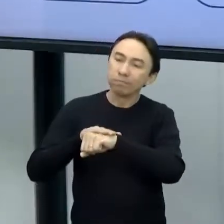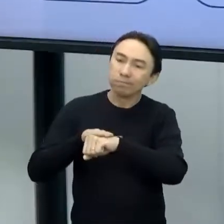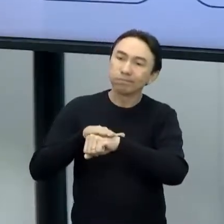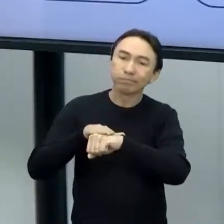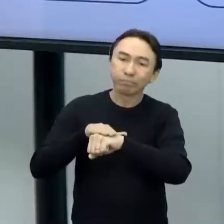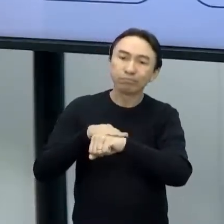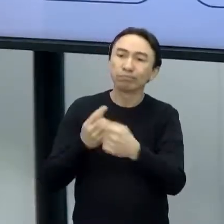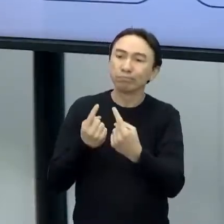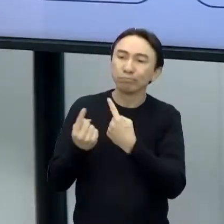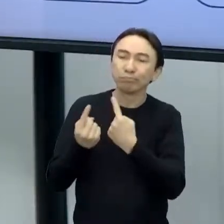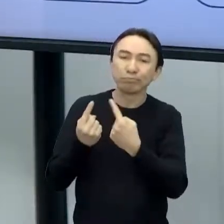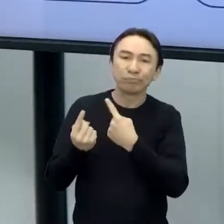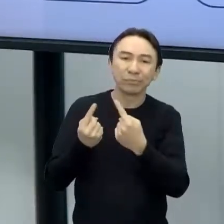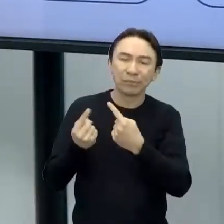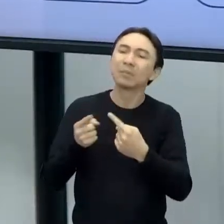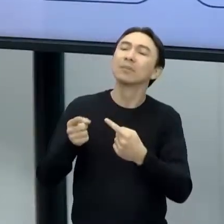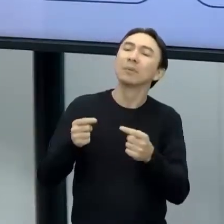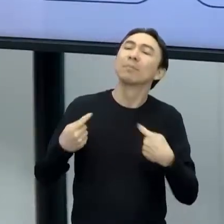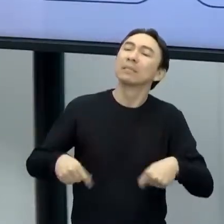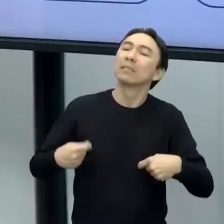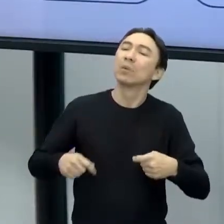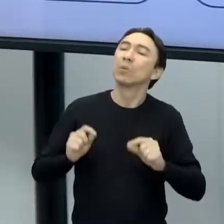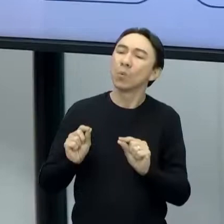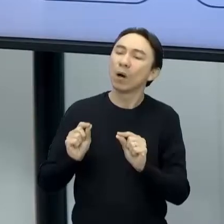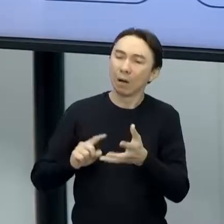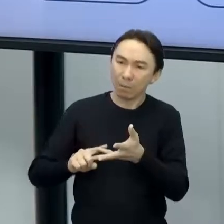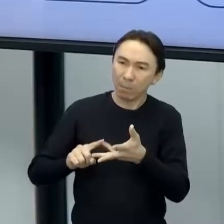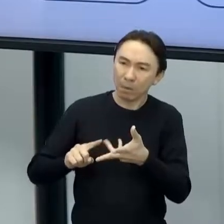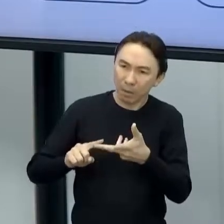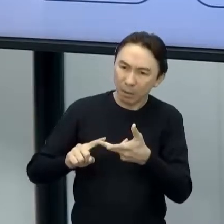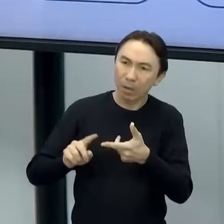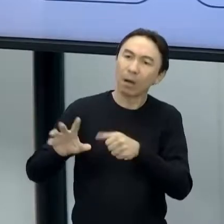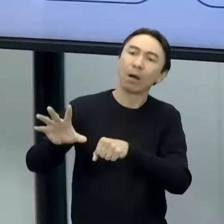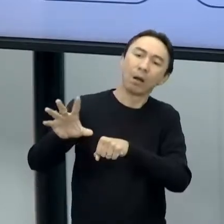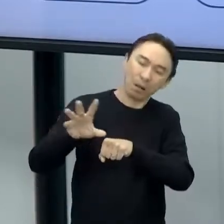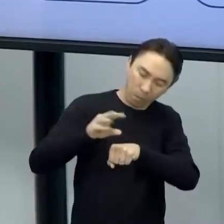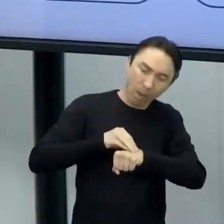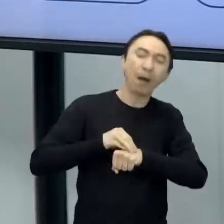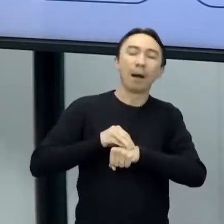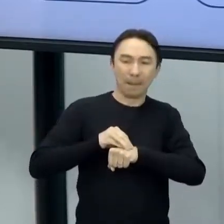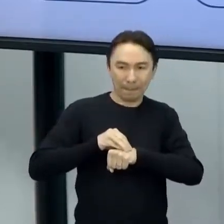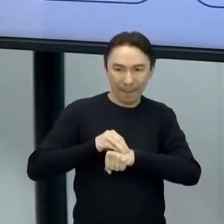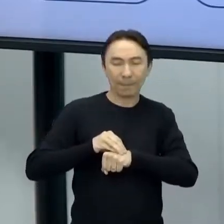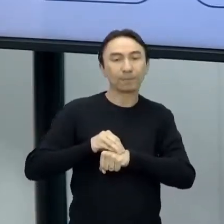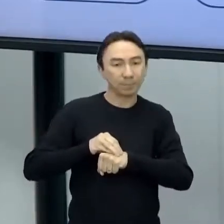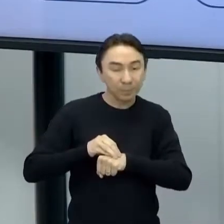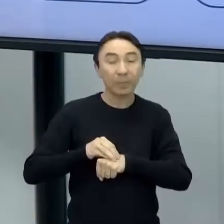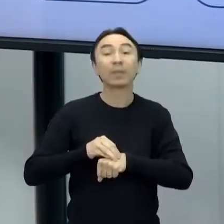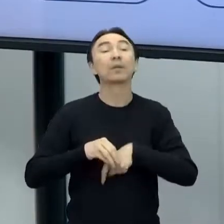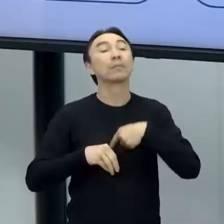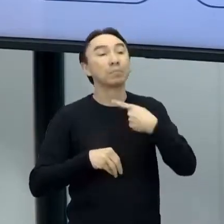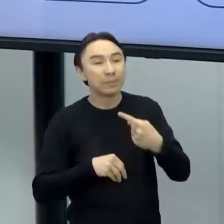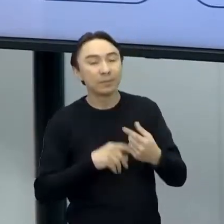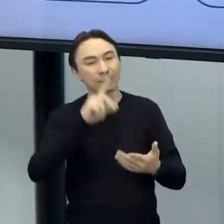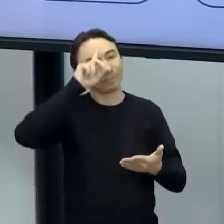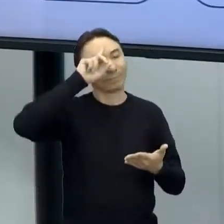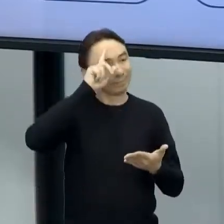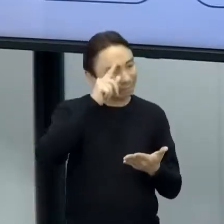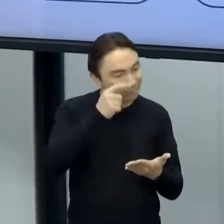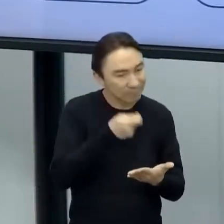do que a pessoa precisa, do que se faz necessário